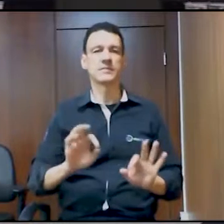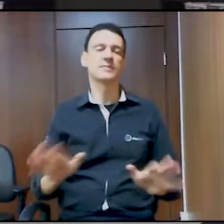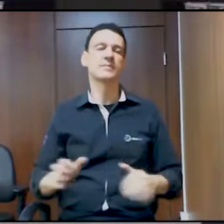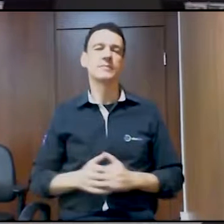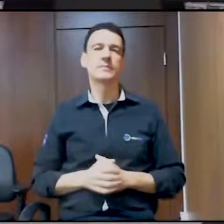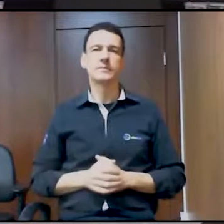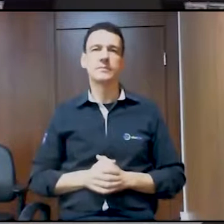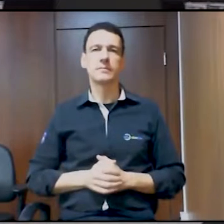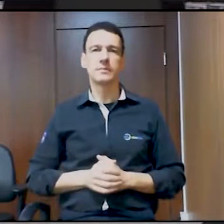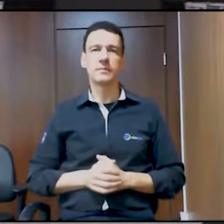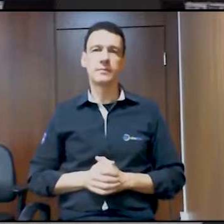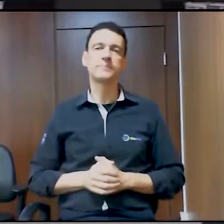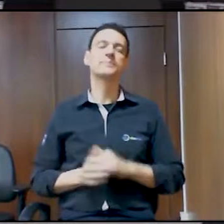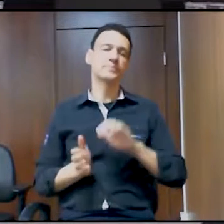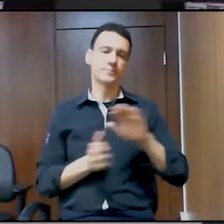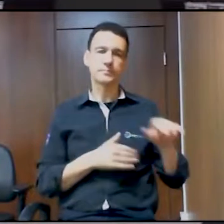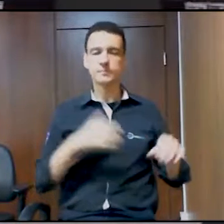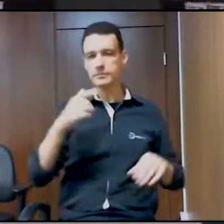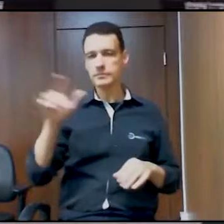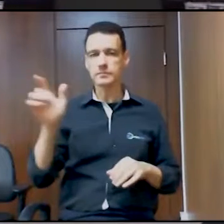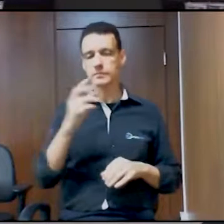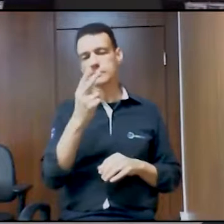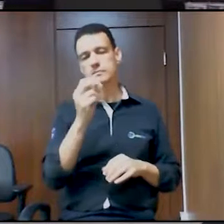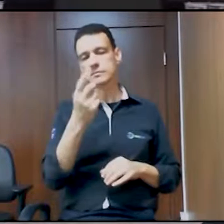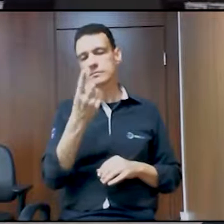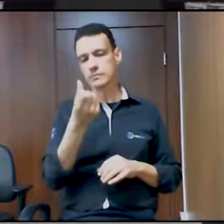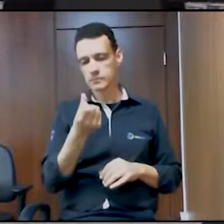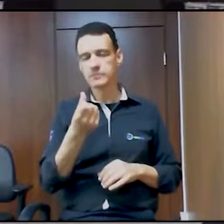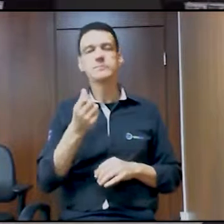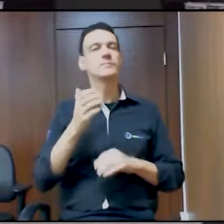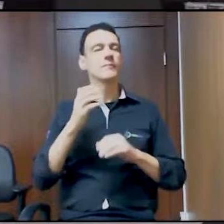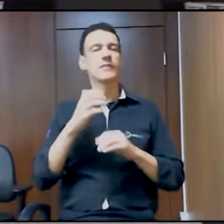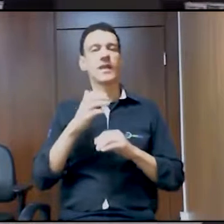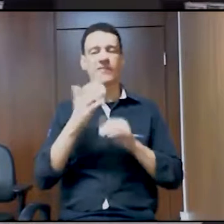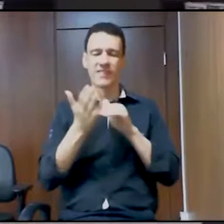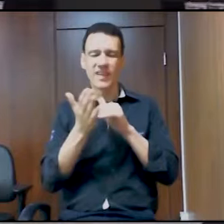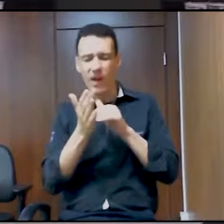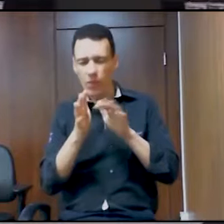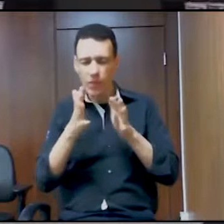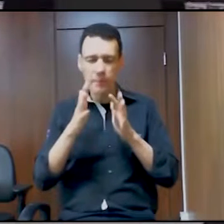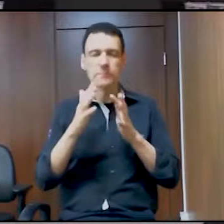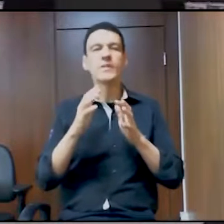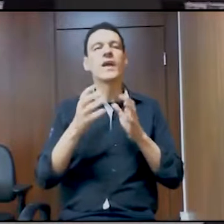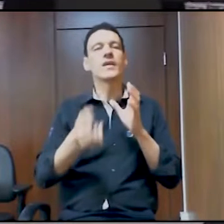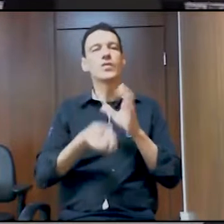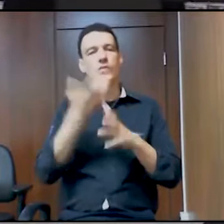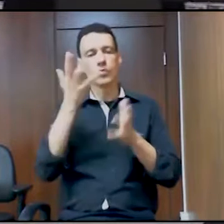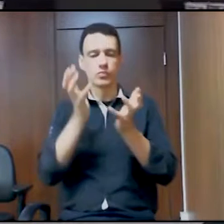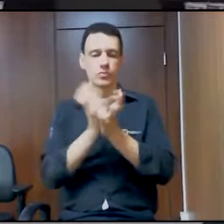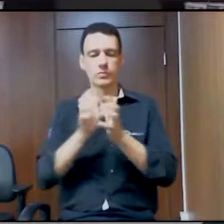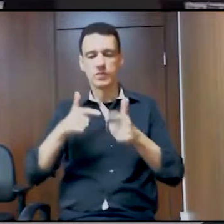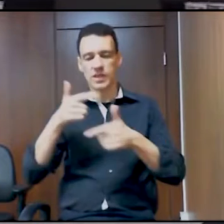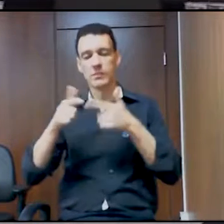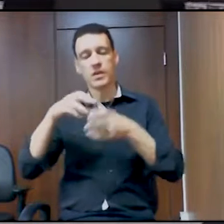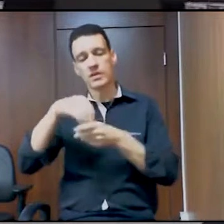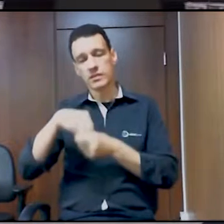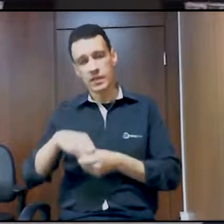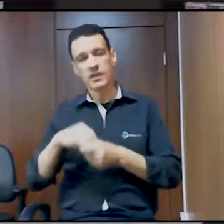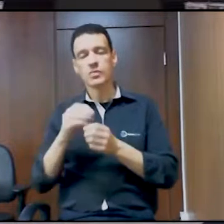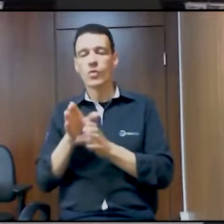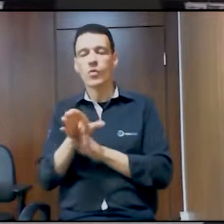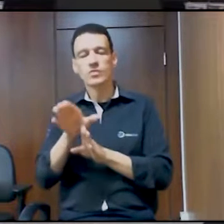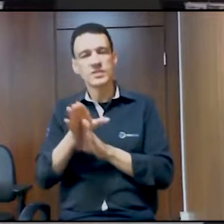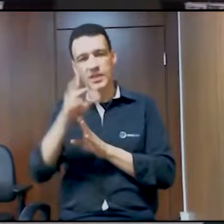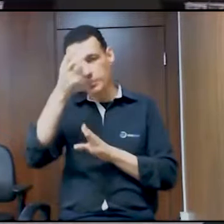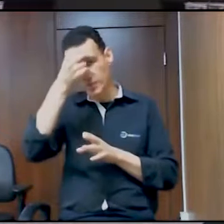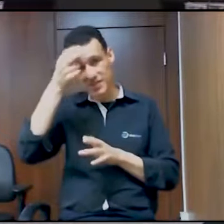Outro ponto importante em 2016, foi tentada também, bem no final de 2016, criou-se um grupo de trabalho dentro do comitê do Conselho